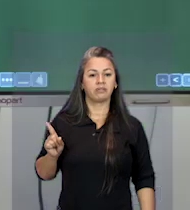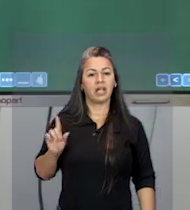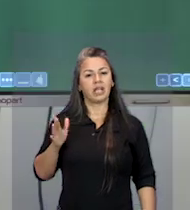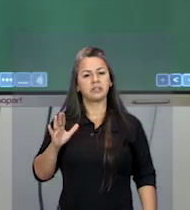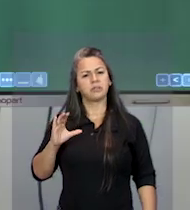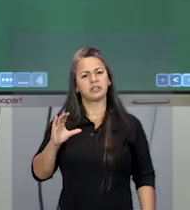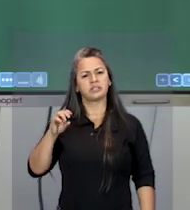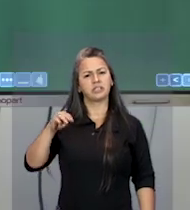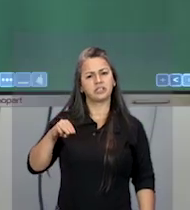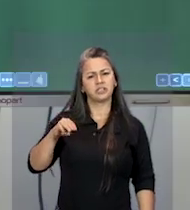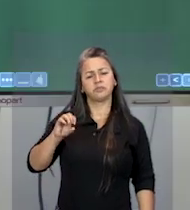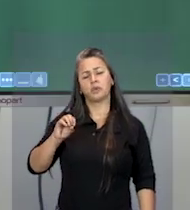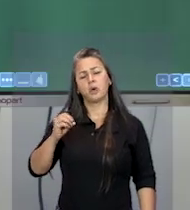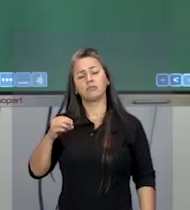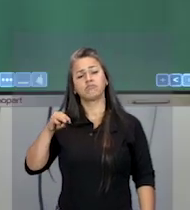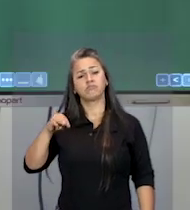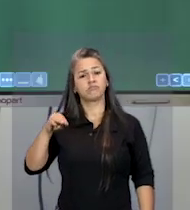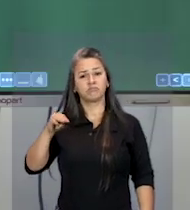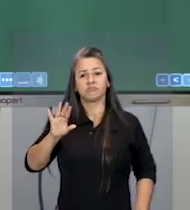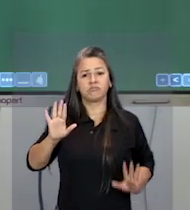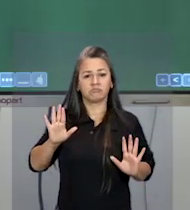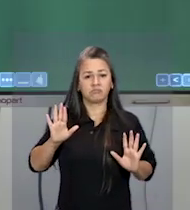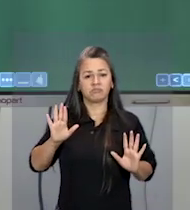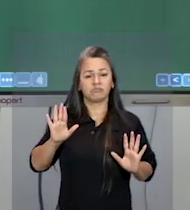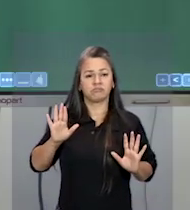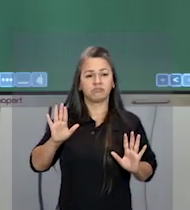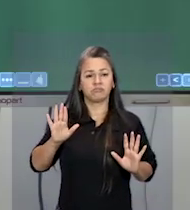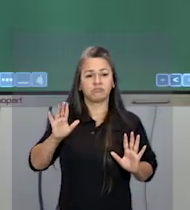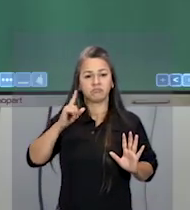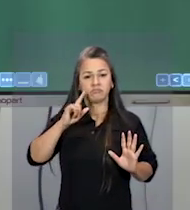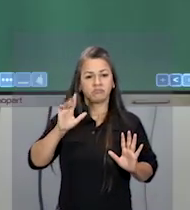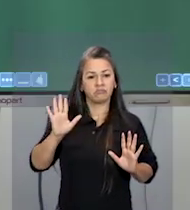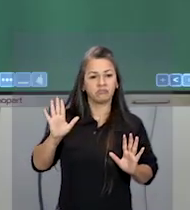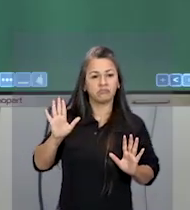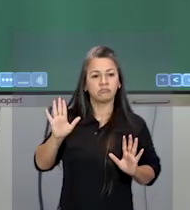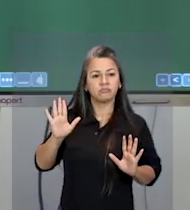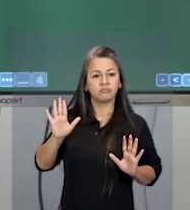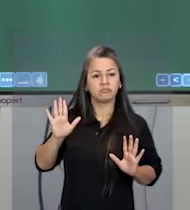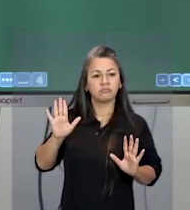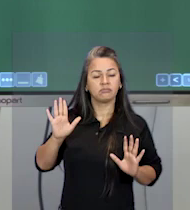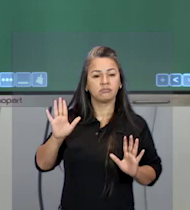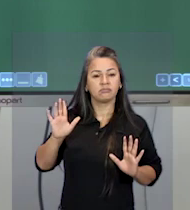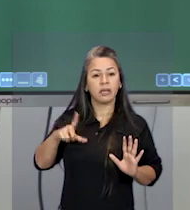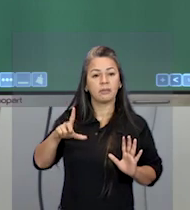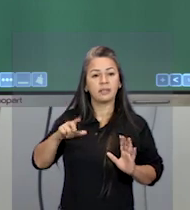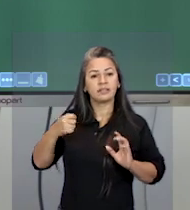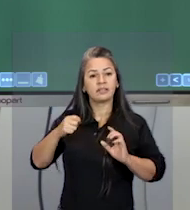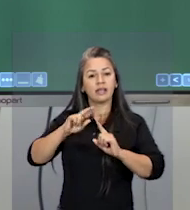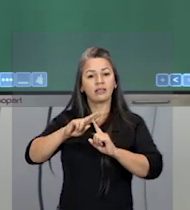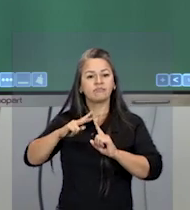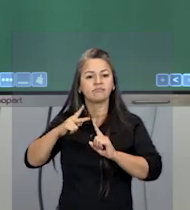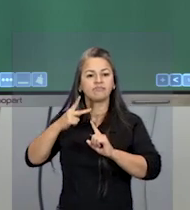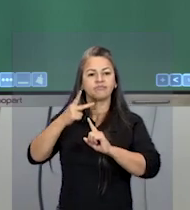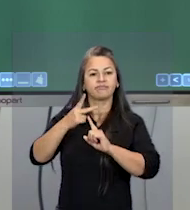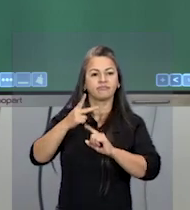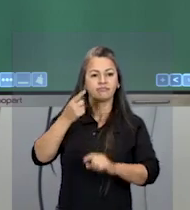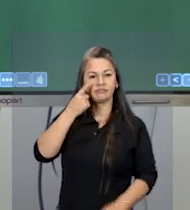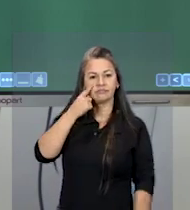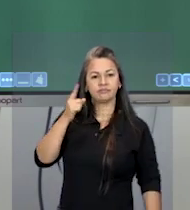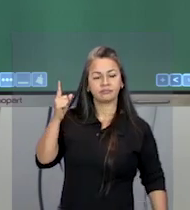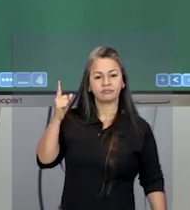quadrado, milímetro ao quadrado, metro ao quadrado, e por aí vai. Lembrando que a unidade tem que ser ao quadrado, porque nós estamos trabalhando com